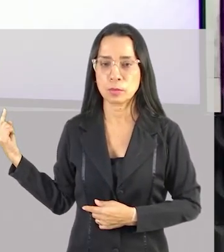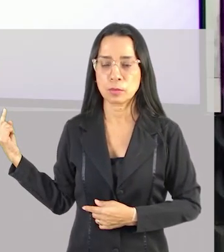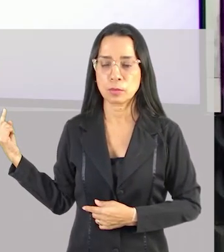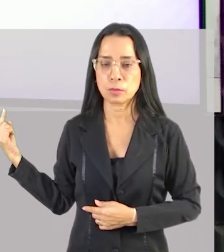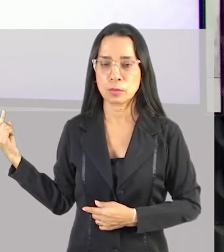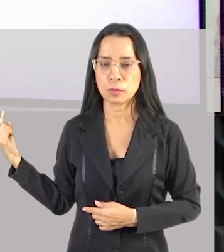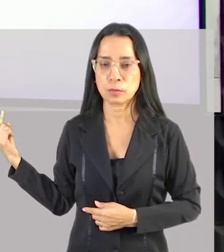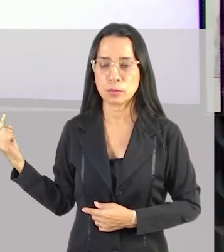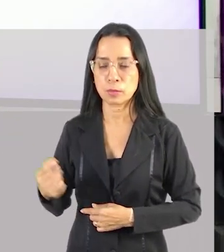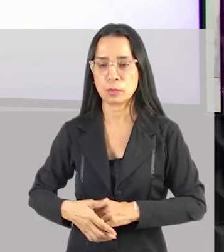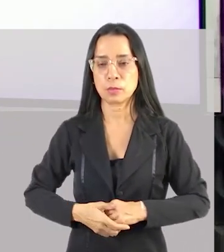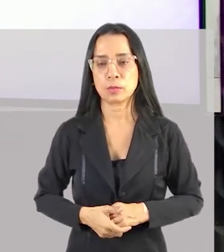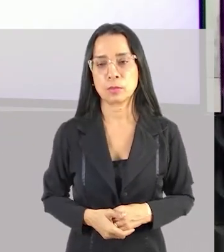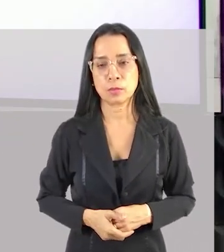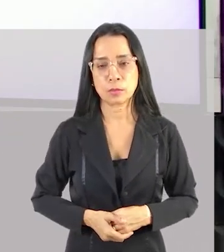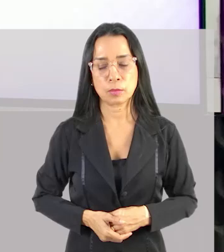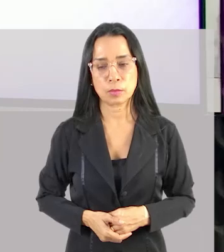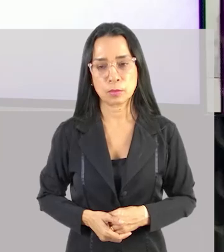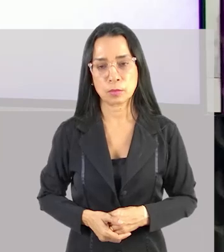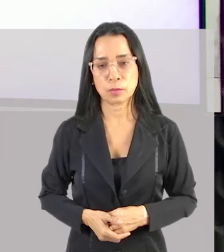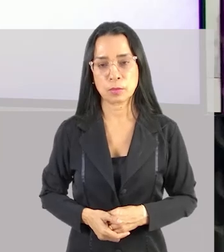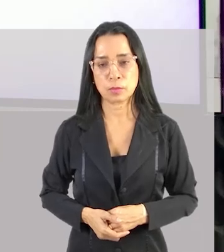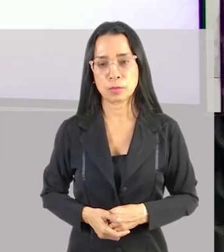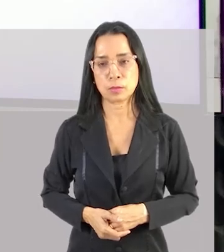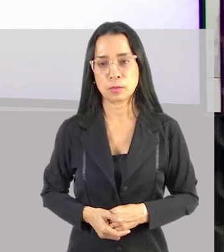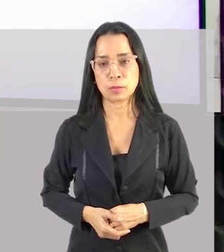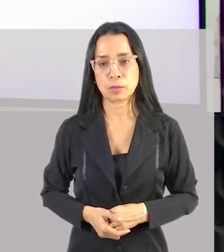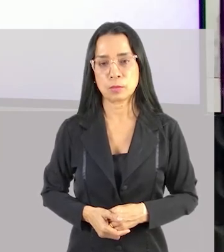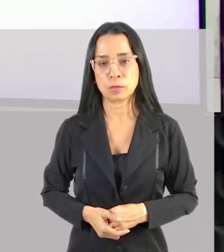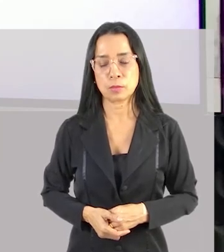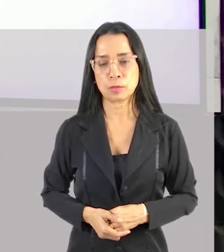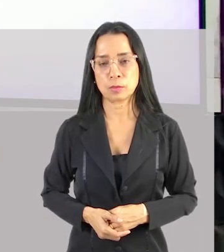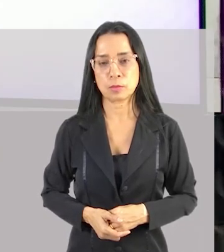pouco, nada basta. Então,